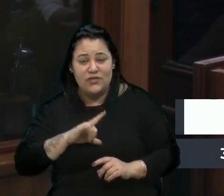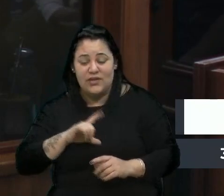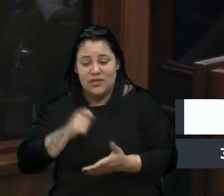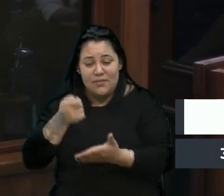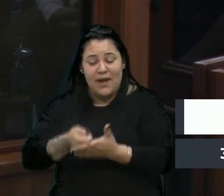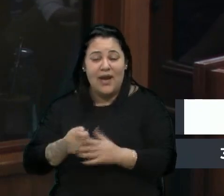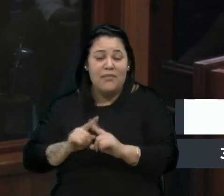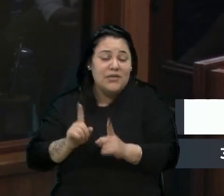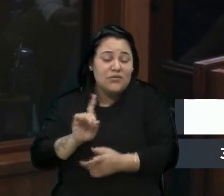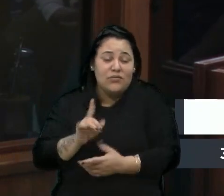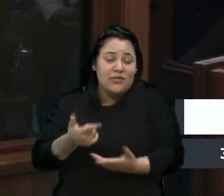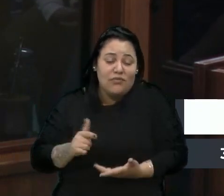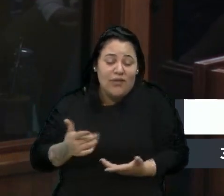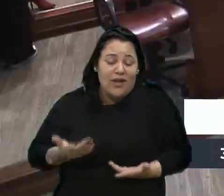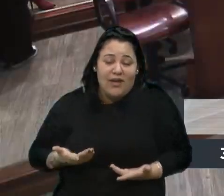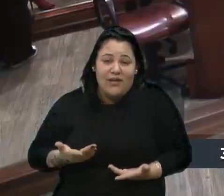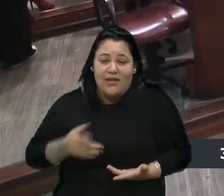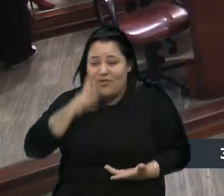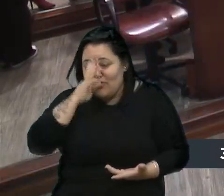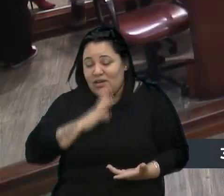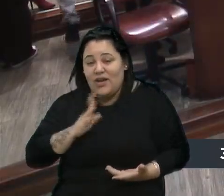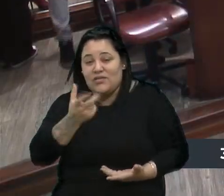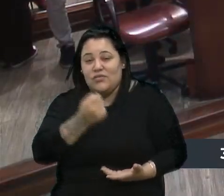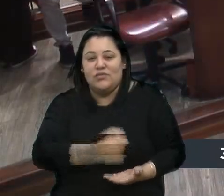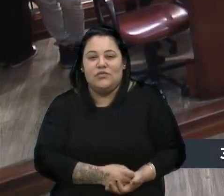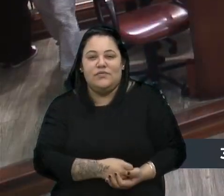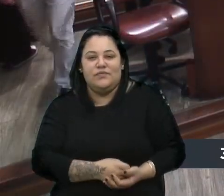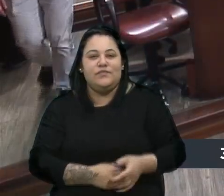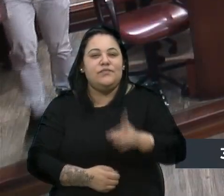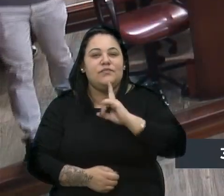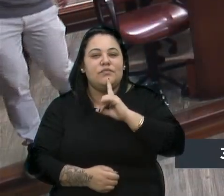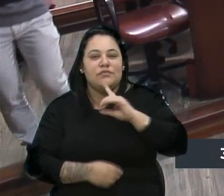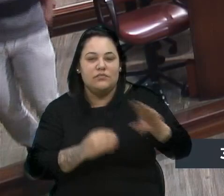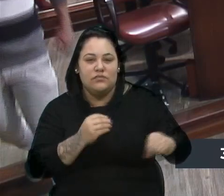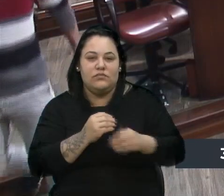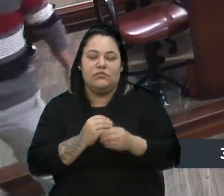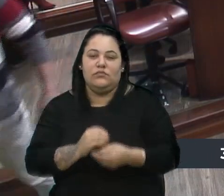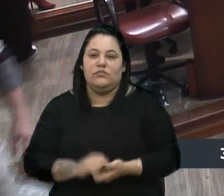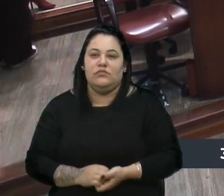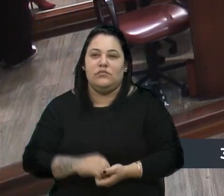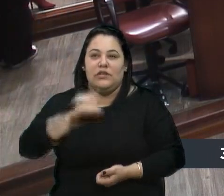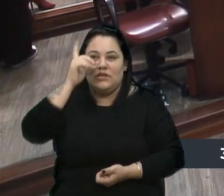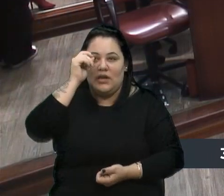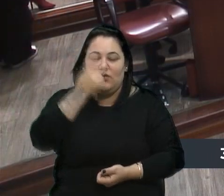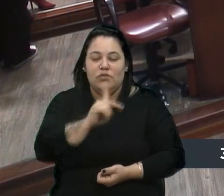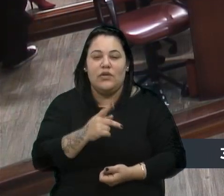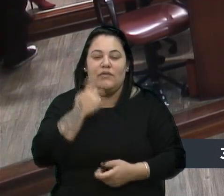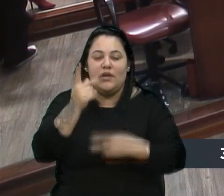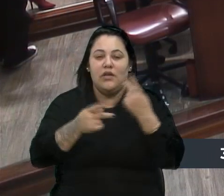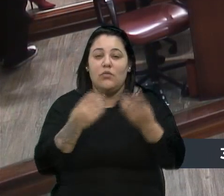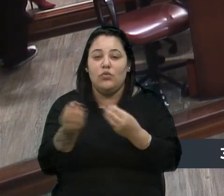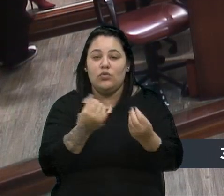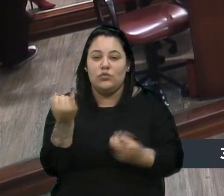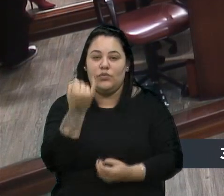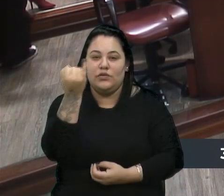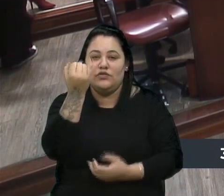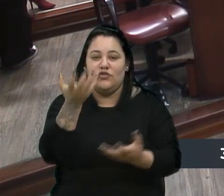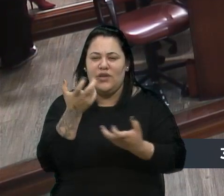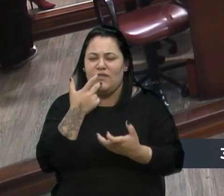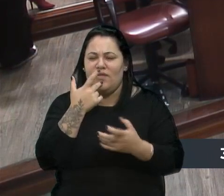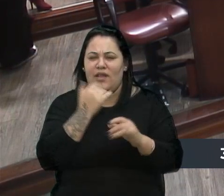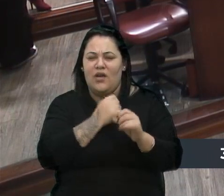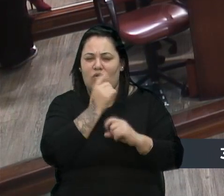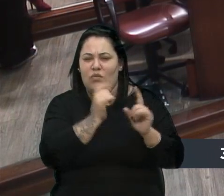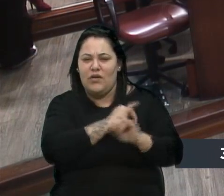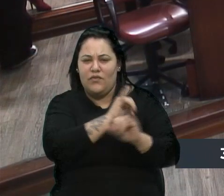parte, vereador Meneguzzi. Vereador Scalco, a sua fala é muito importante, porque eu quero resgatar algumas informações aqui que vêm